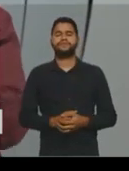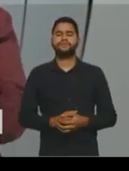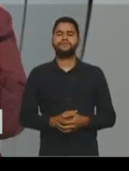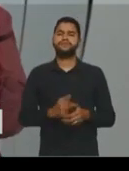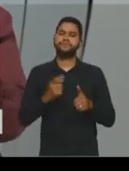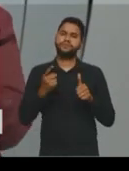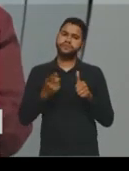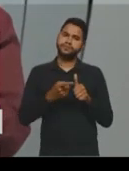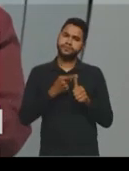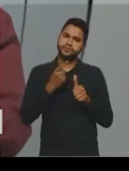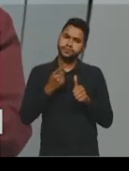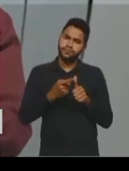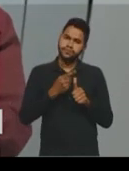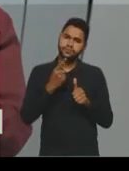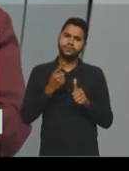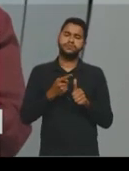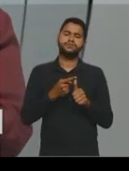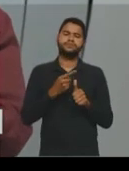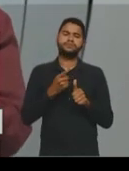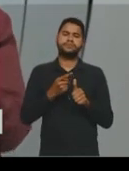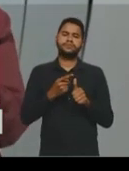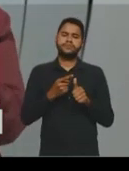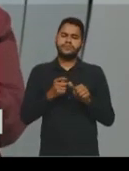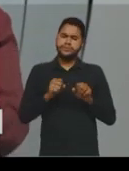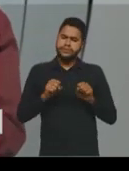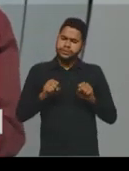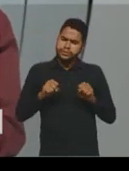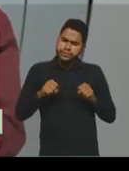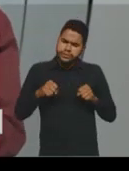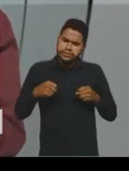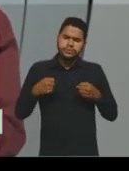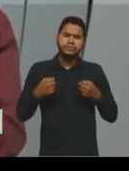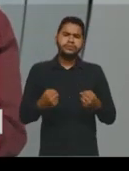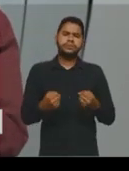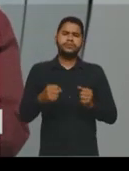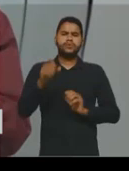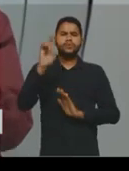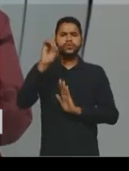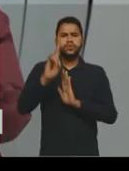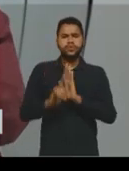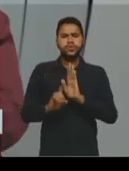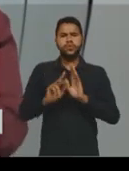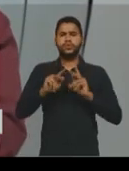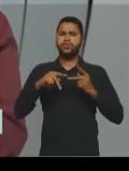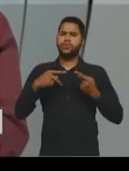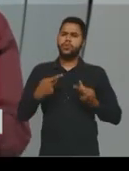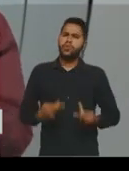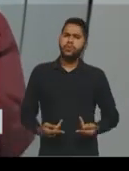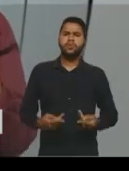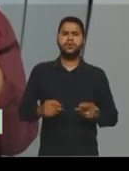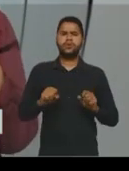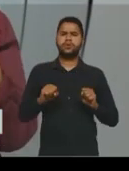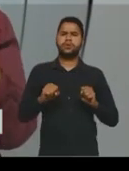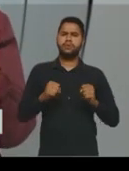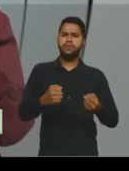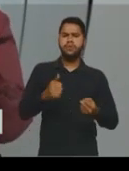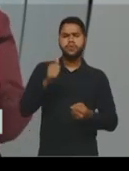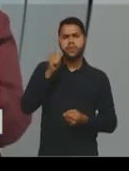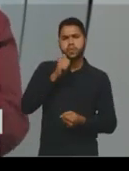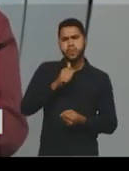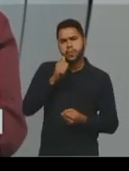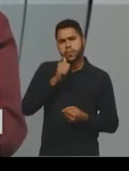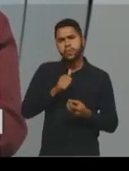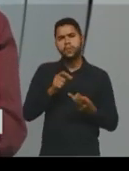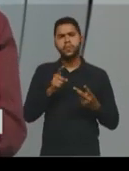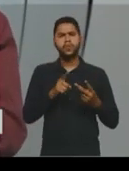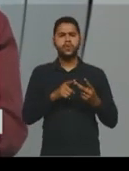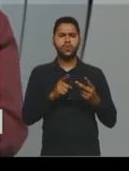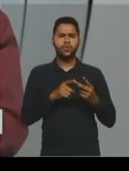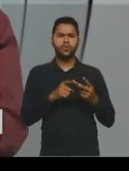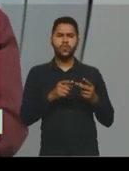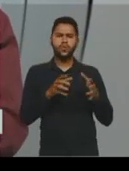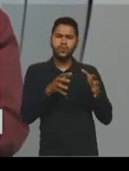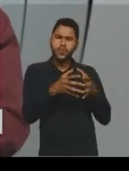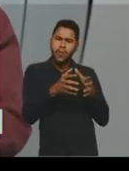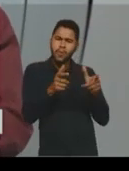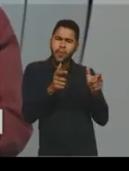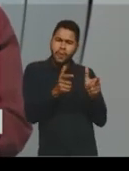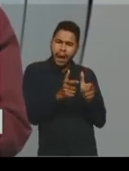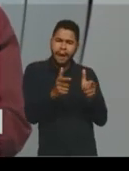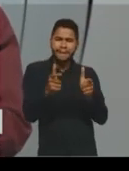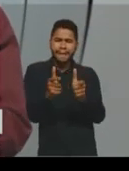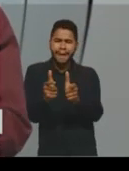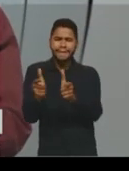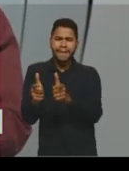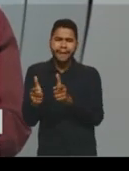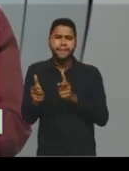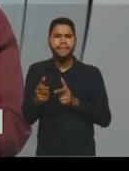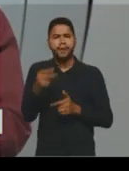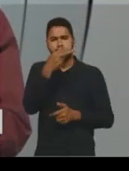primeira coisa que a gente está engajado numa luta de direitos humanos, de defesa da mulher, de defesa das minorias e tudo, é a gente evitar